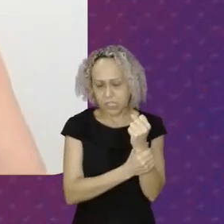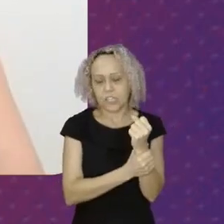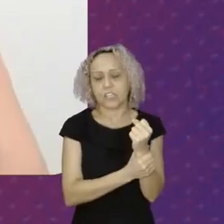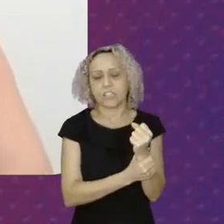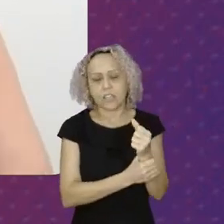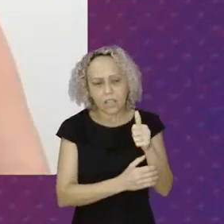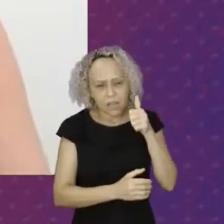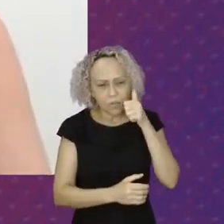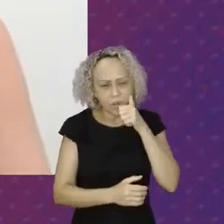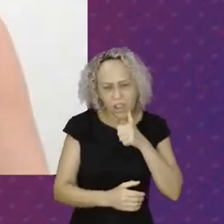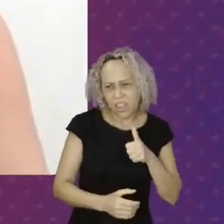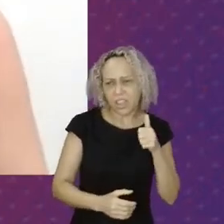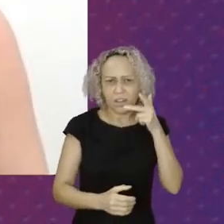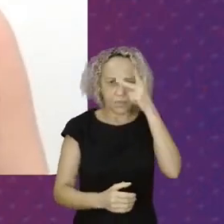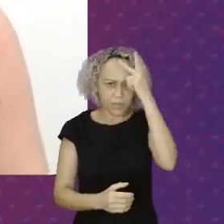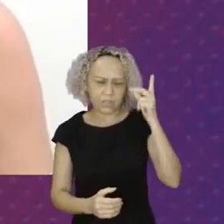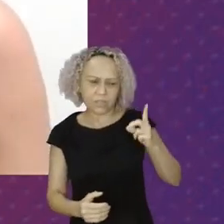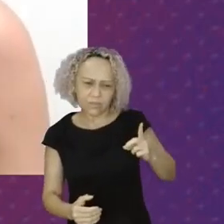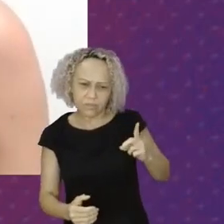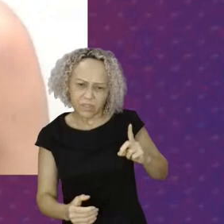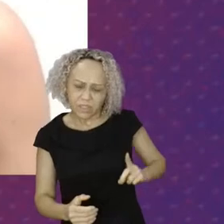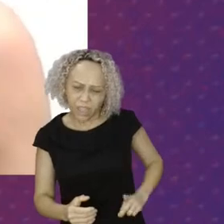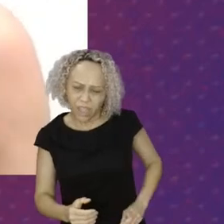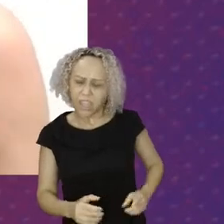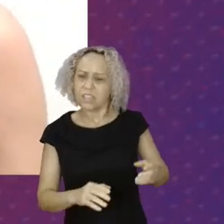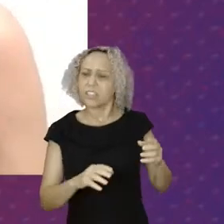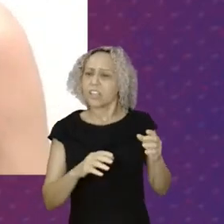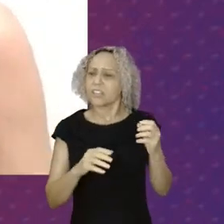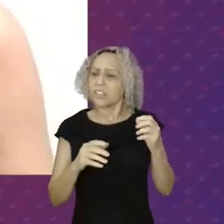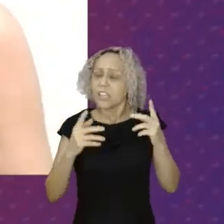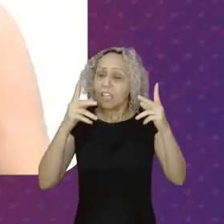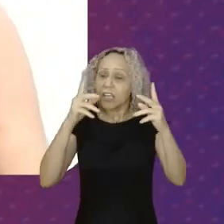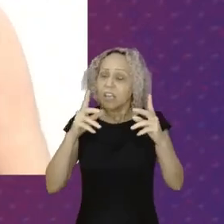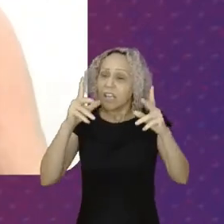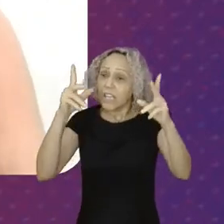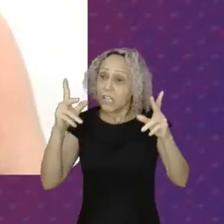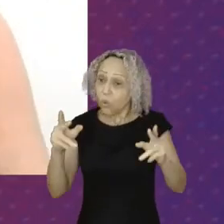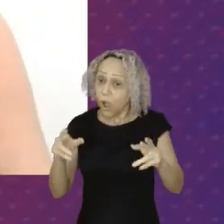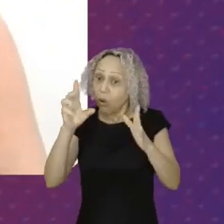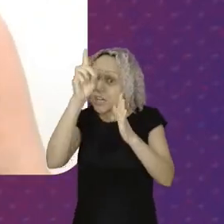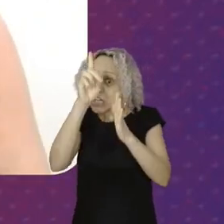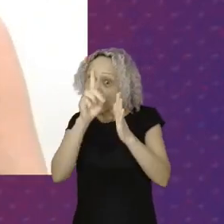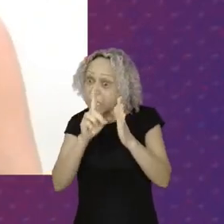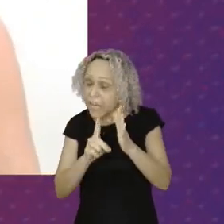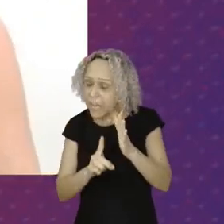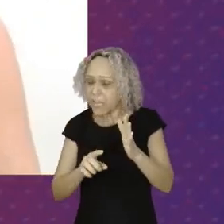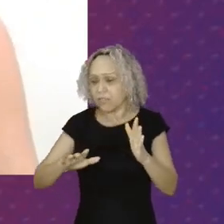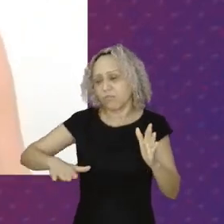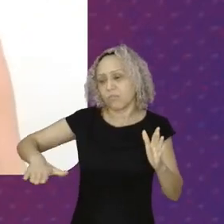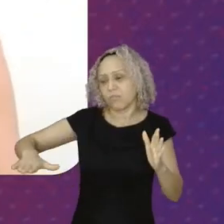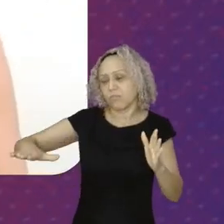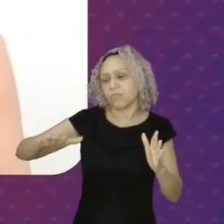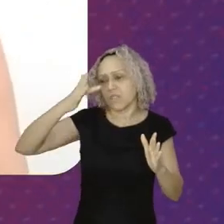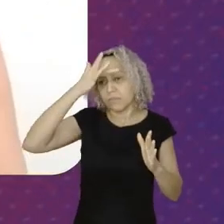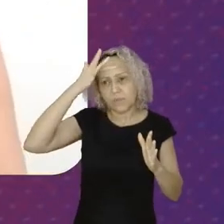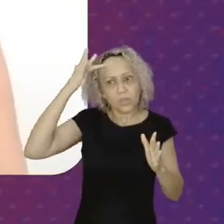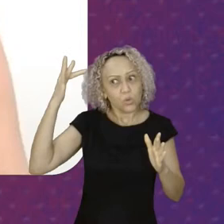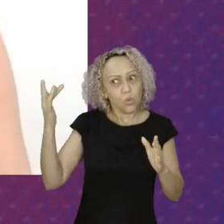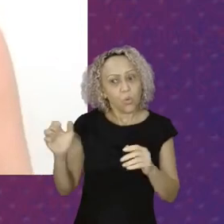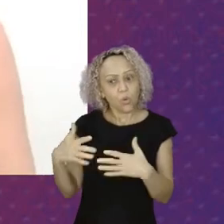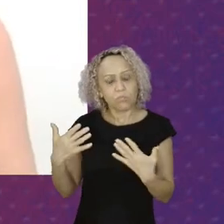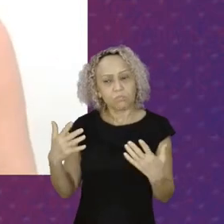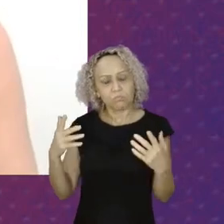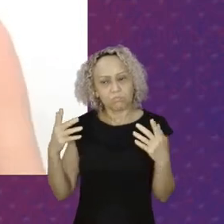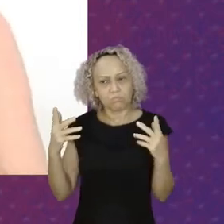igualdade com as demais pessoas. Isso quer dizer que vamos começar pelo acesso mais